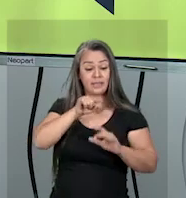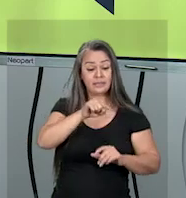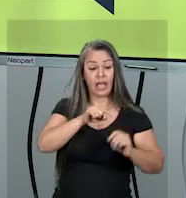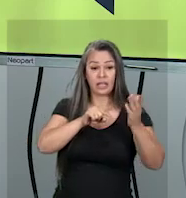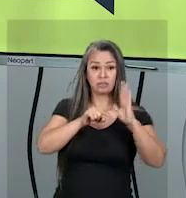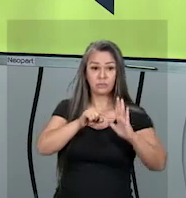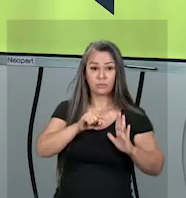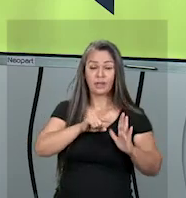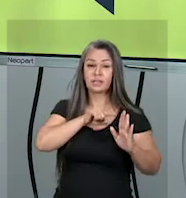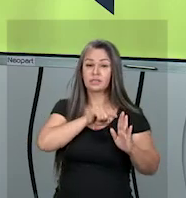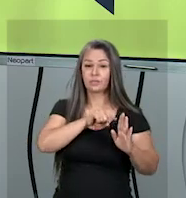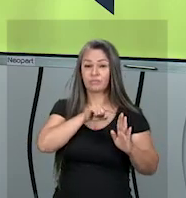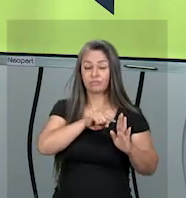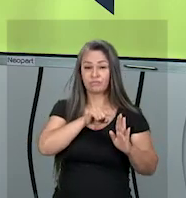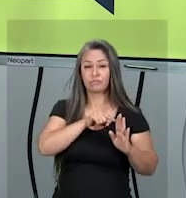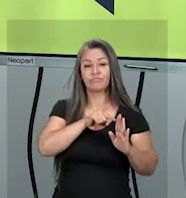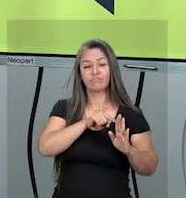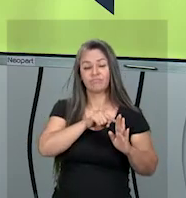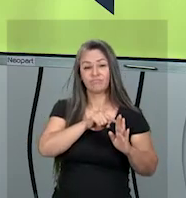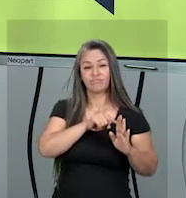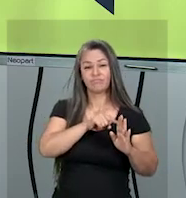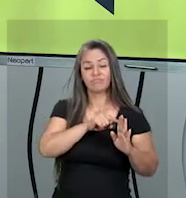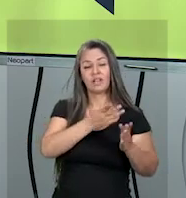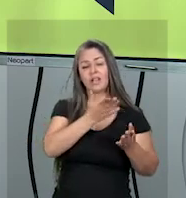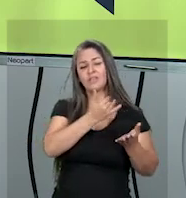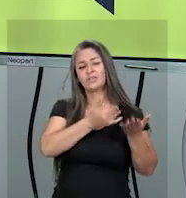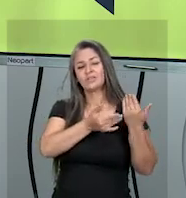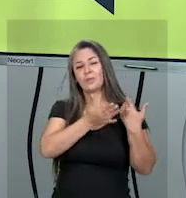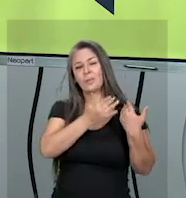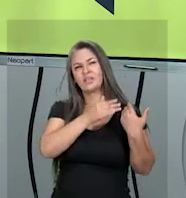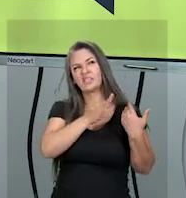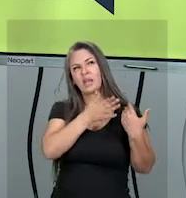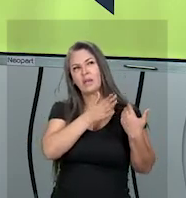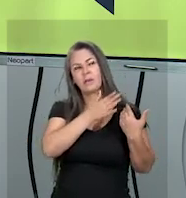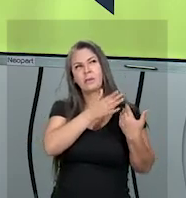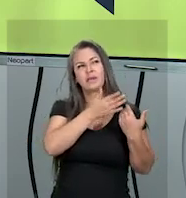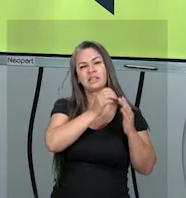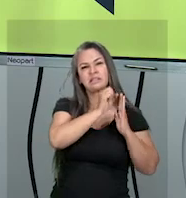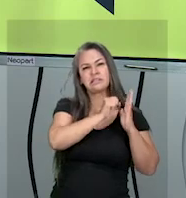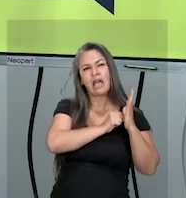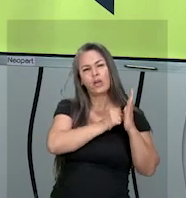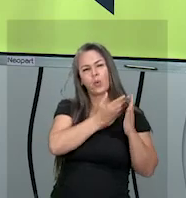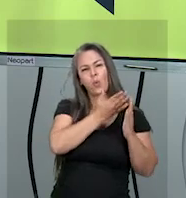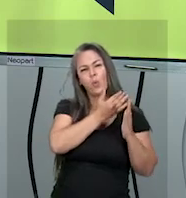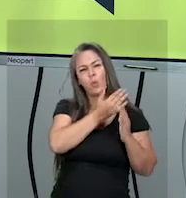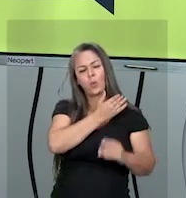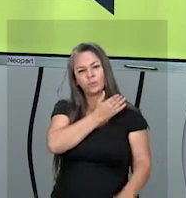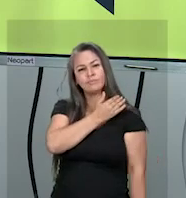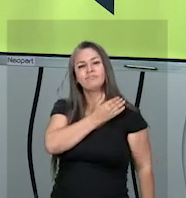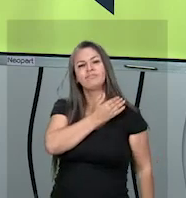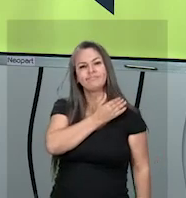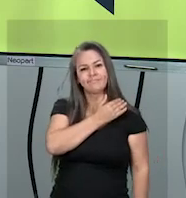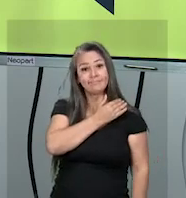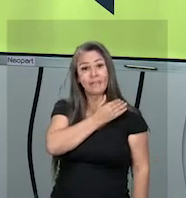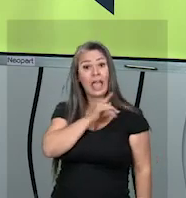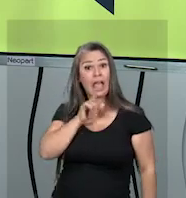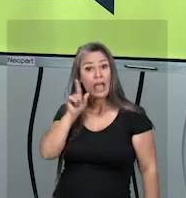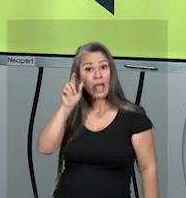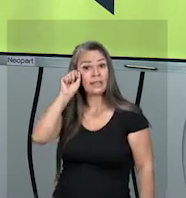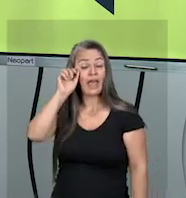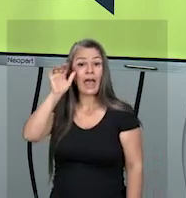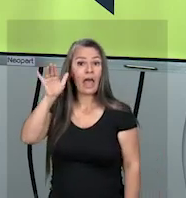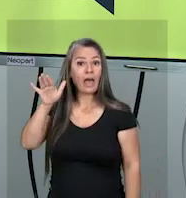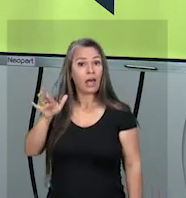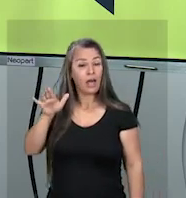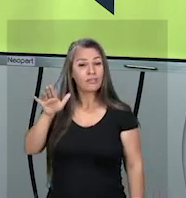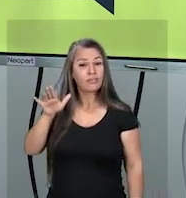do Brasil foi muito mais lá a partir da região dos séculos passados, né? Na África não, já foi uma coisa mais